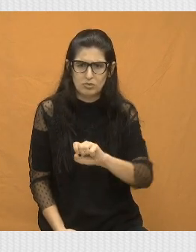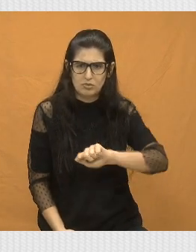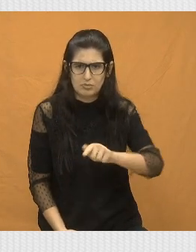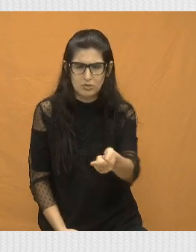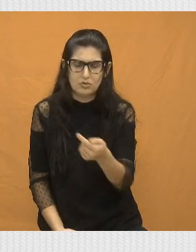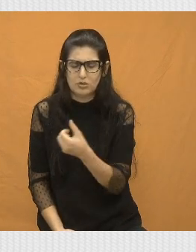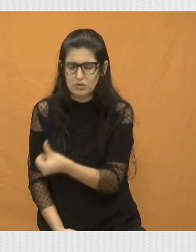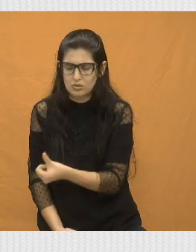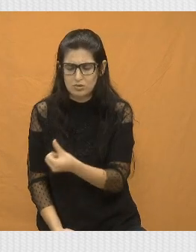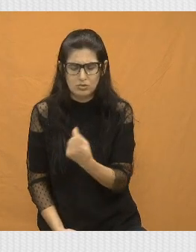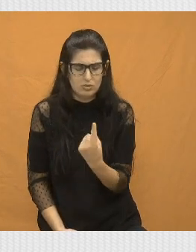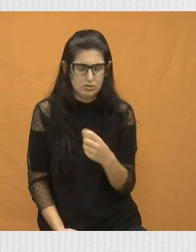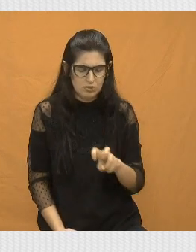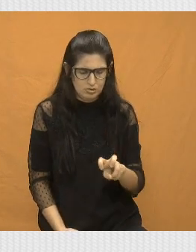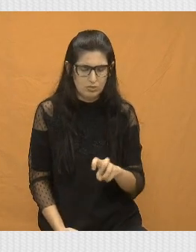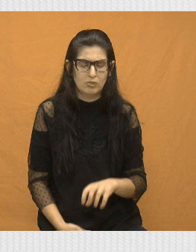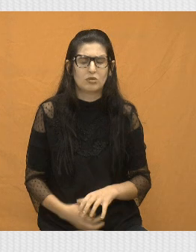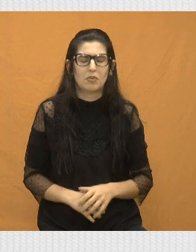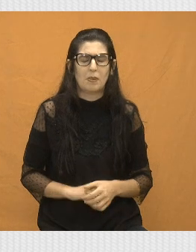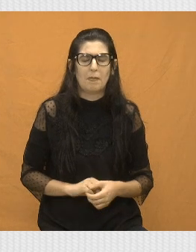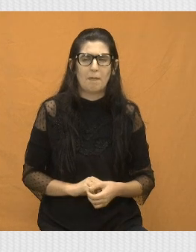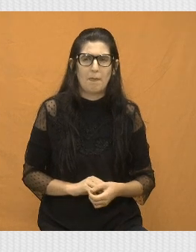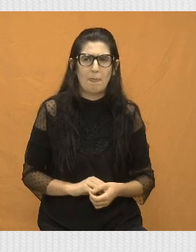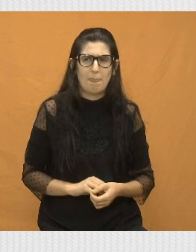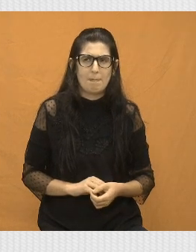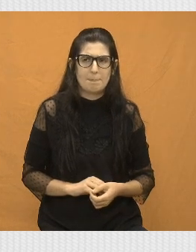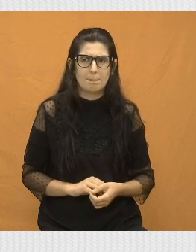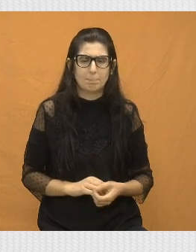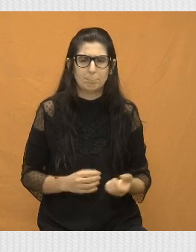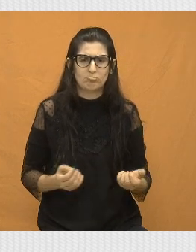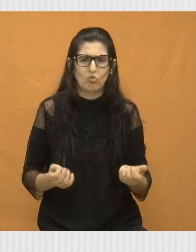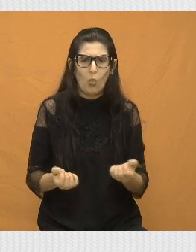718.615. Isso são os inscritos processados.